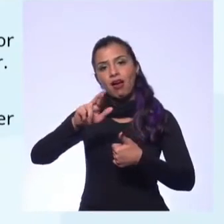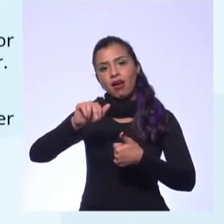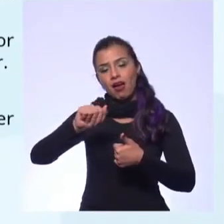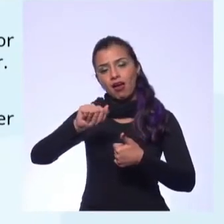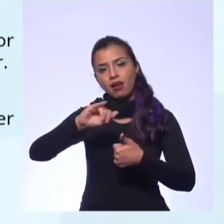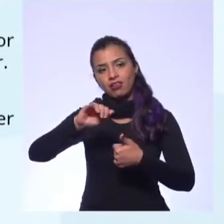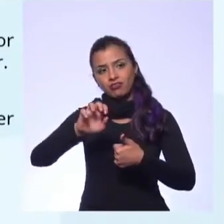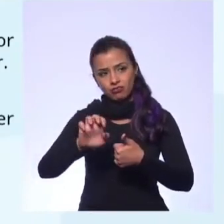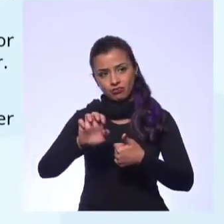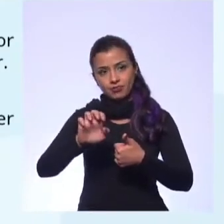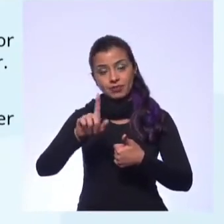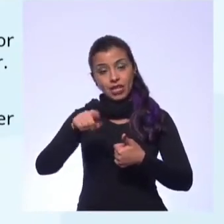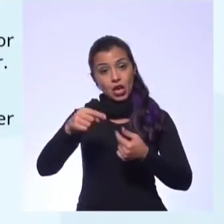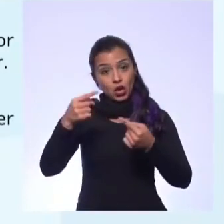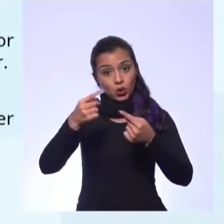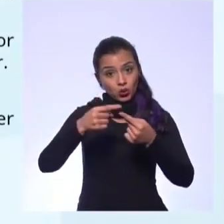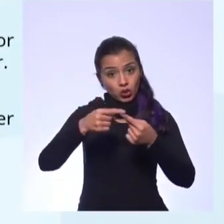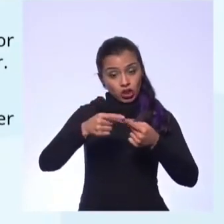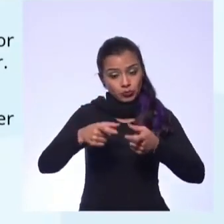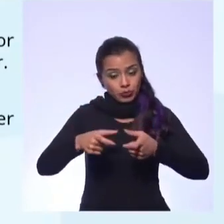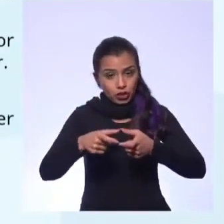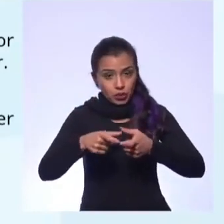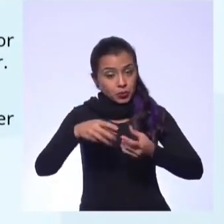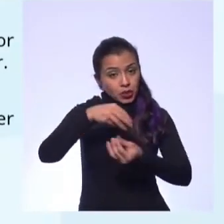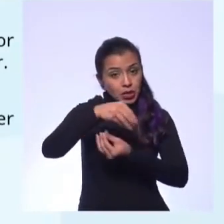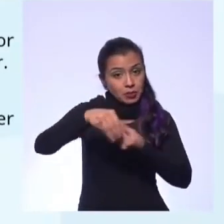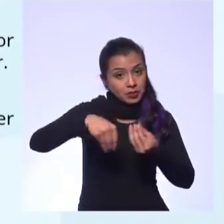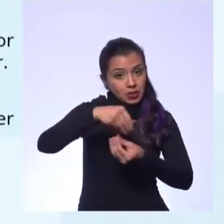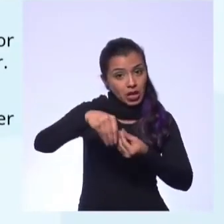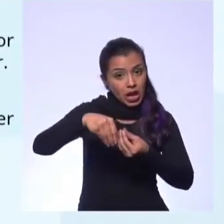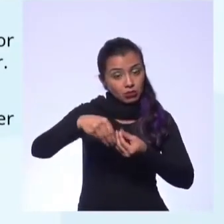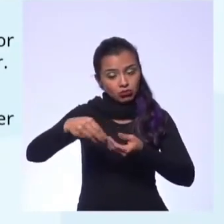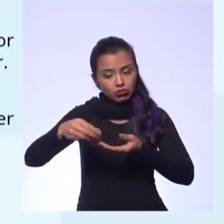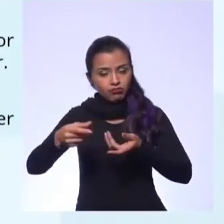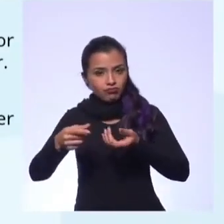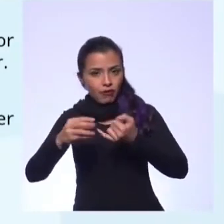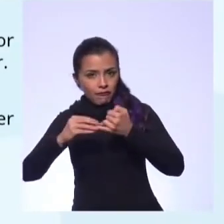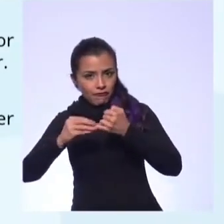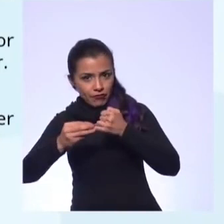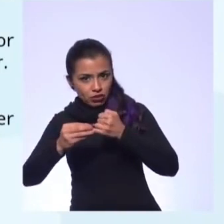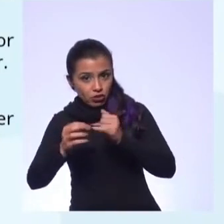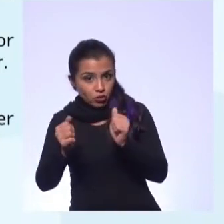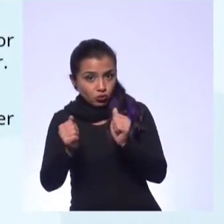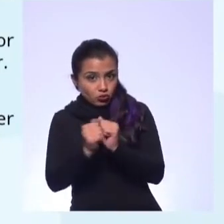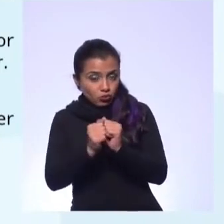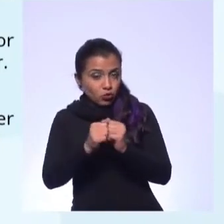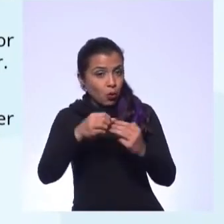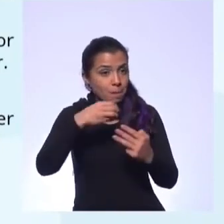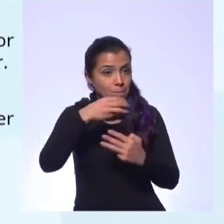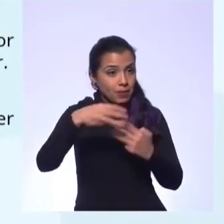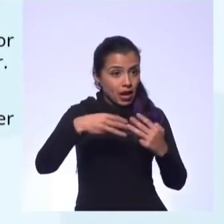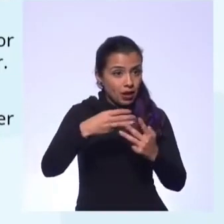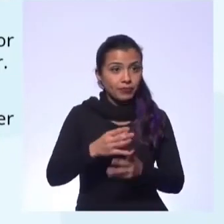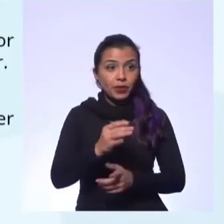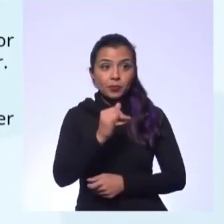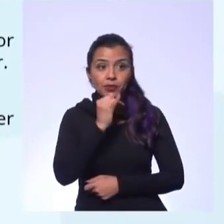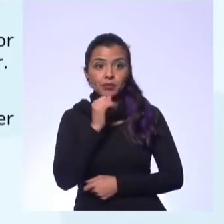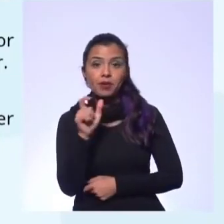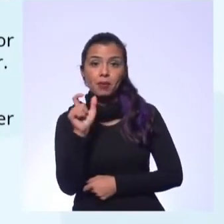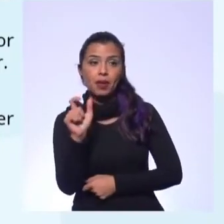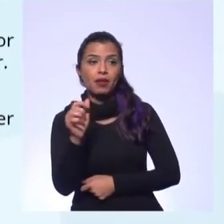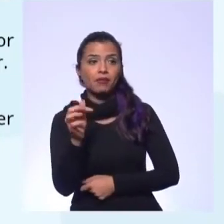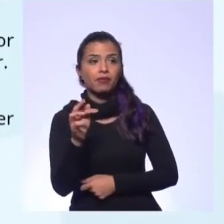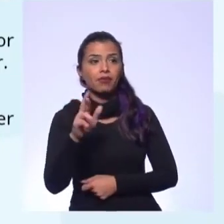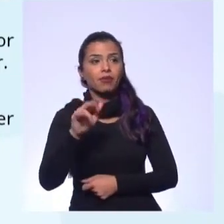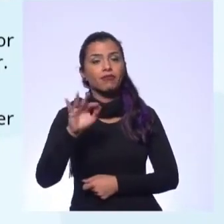O acarajé é um tipo de bolinho feito de feijão e macarrão. Então, essa palavra aí, fritter, Então aí, ó, isso é quase